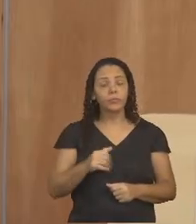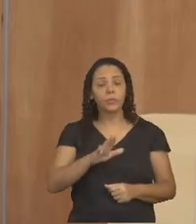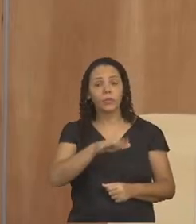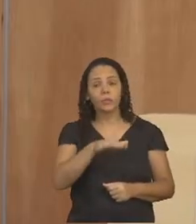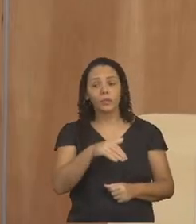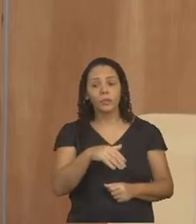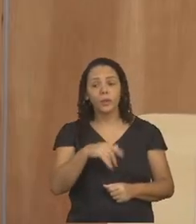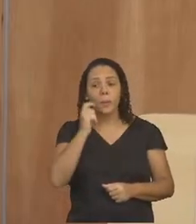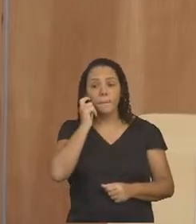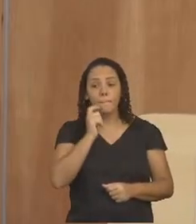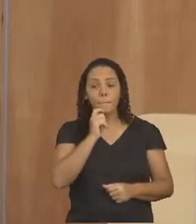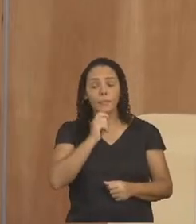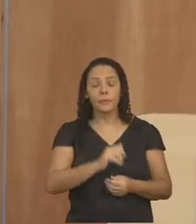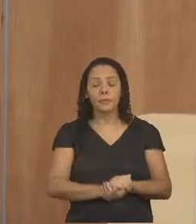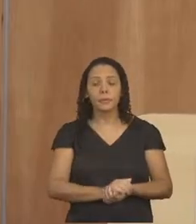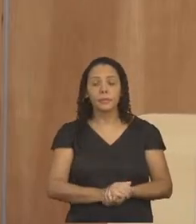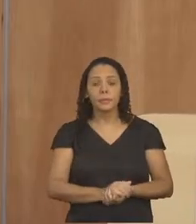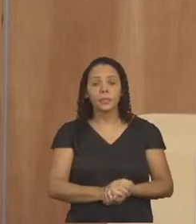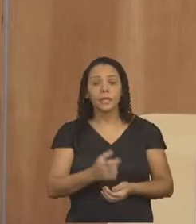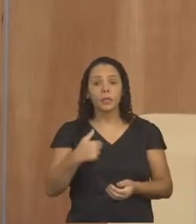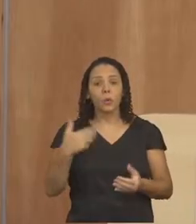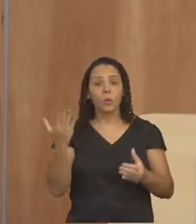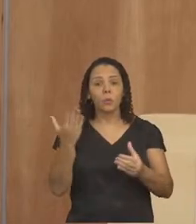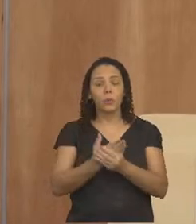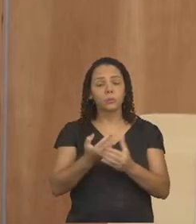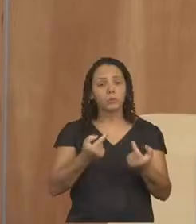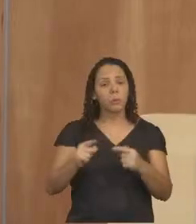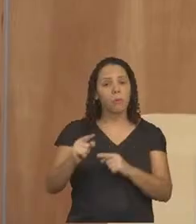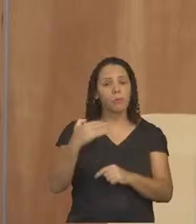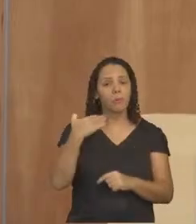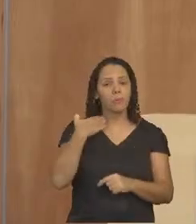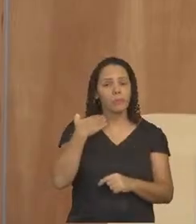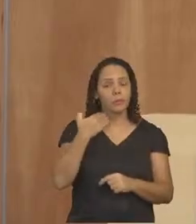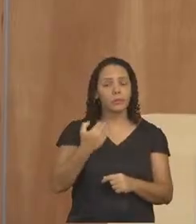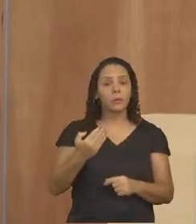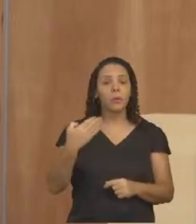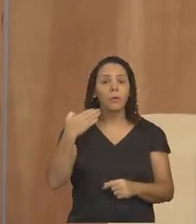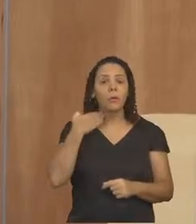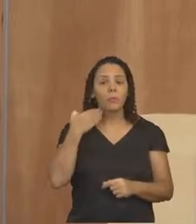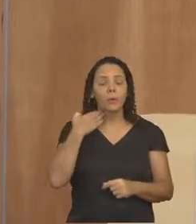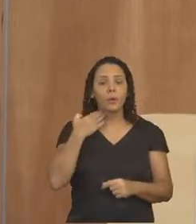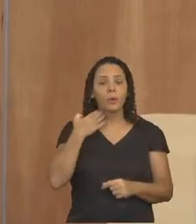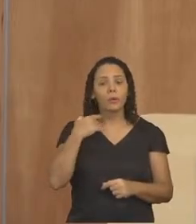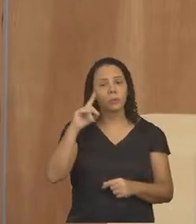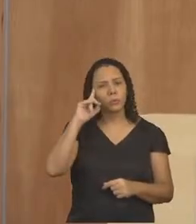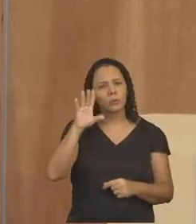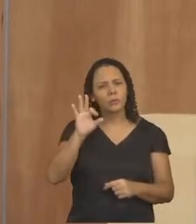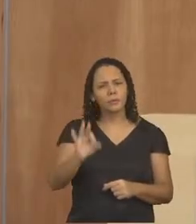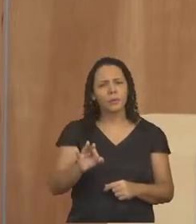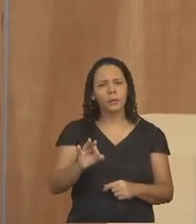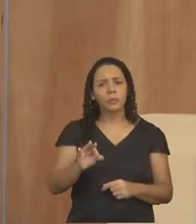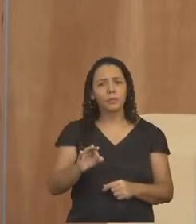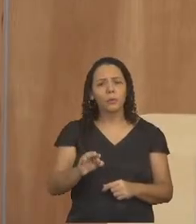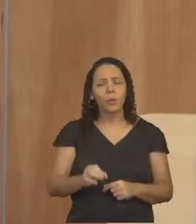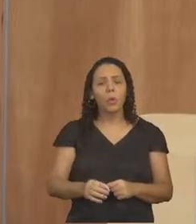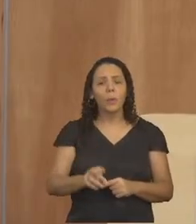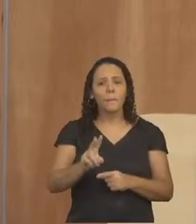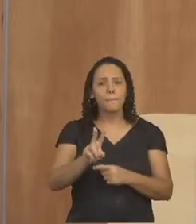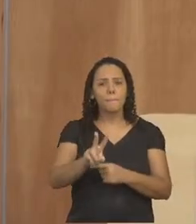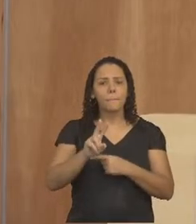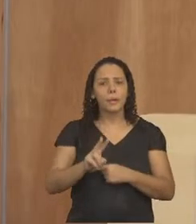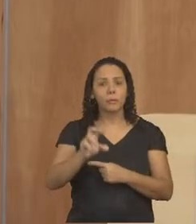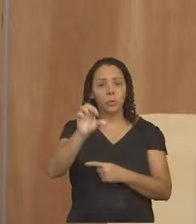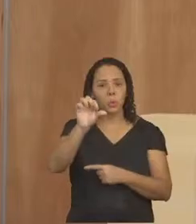Belém, ingressei com uma ação contra um banco, e esse banco, no mesmo dia, fez 9 empréstimos na conta